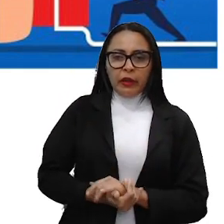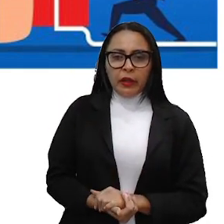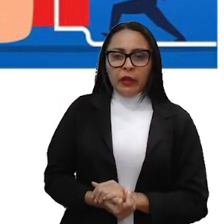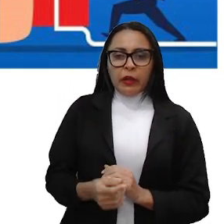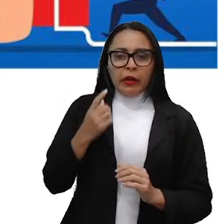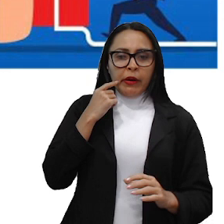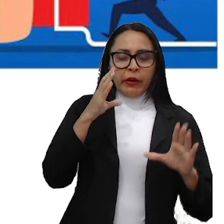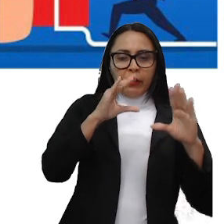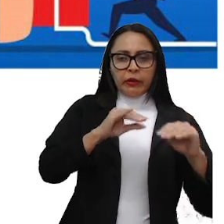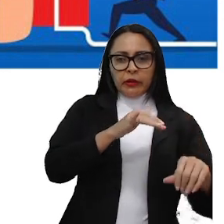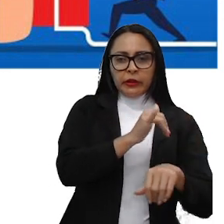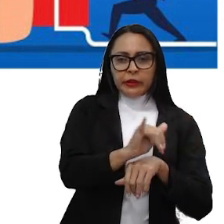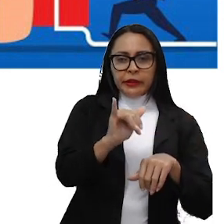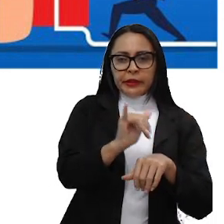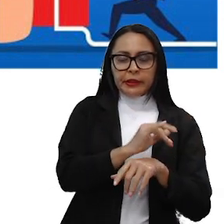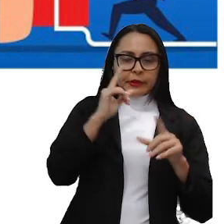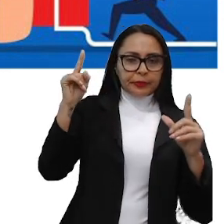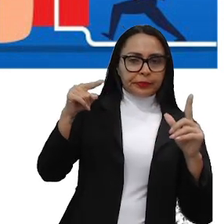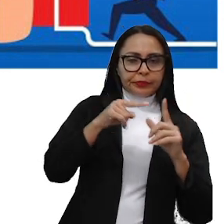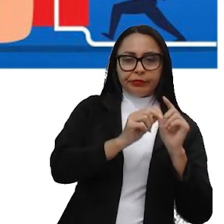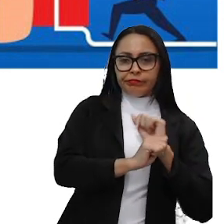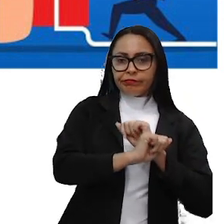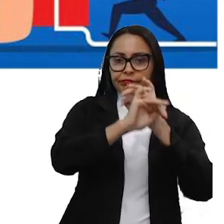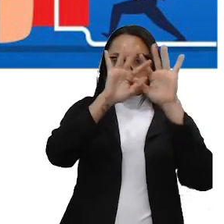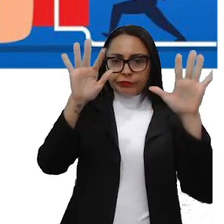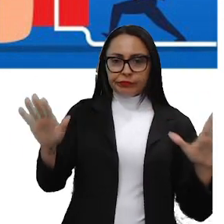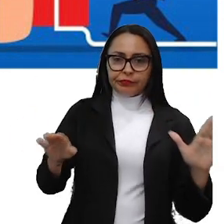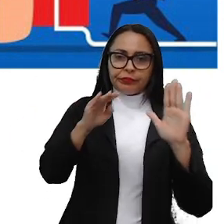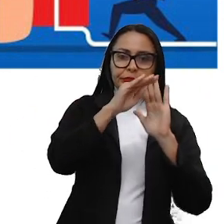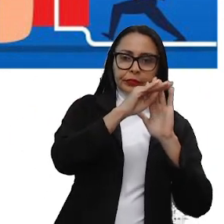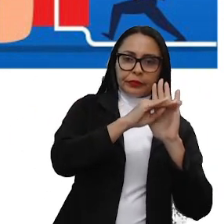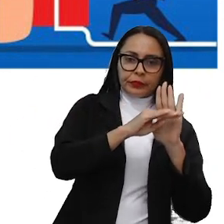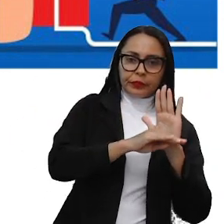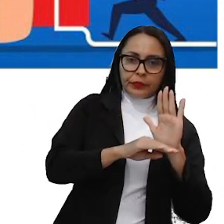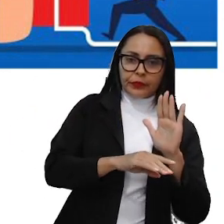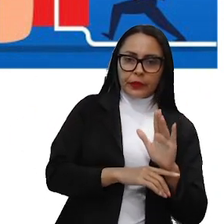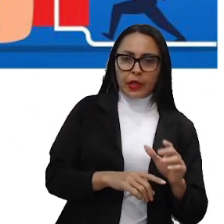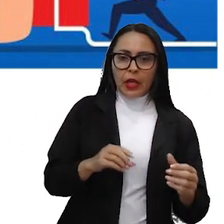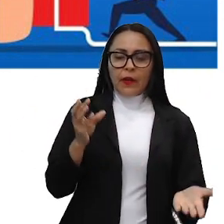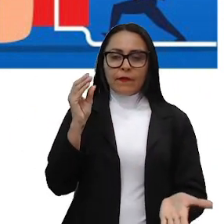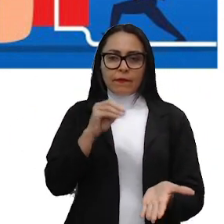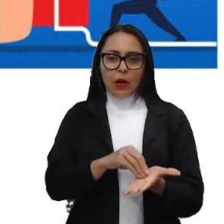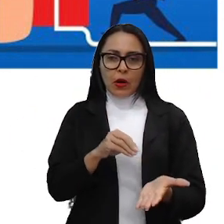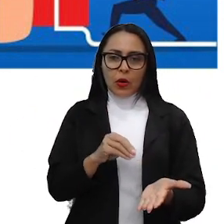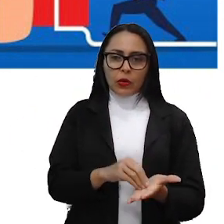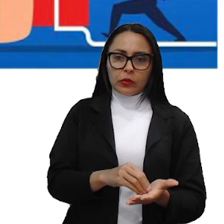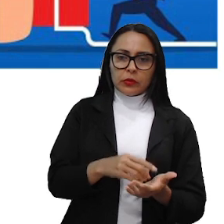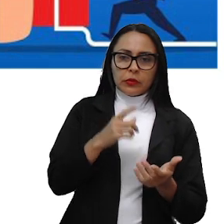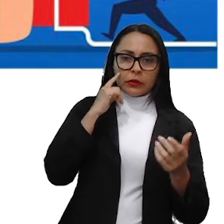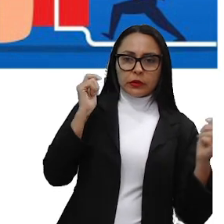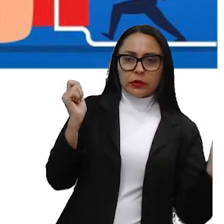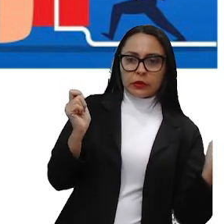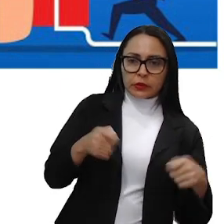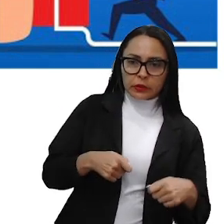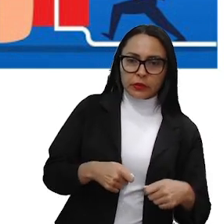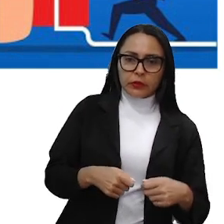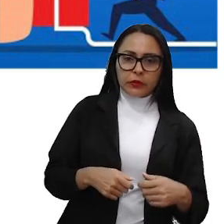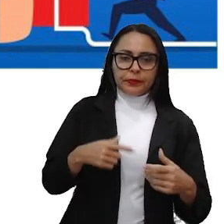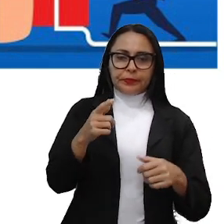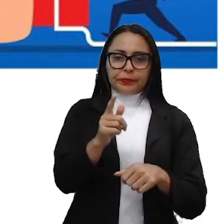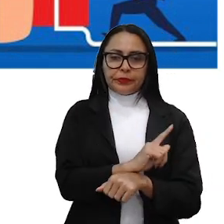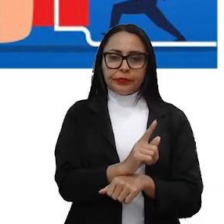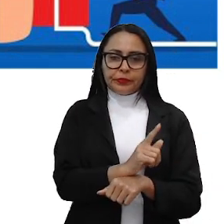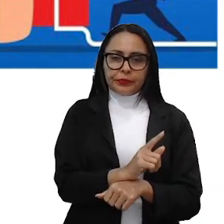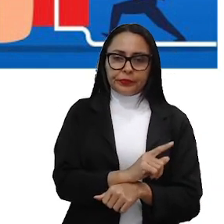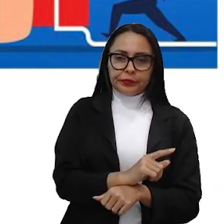de uma estratégia objetiva e clara, de planejamento, da falta de capacidade, de gestão de recursos e do